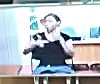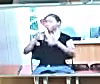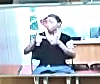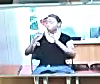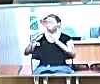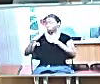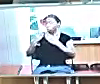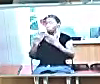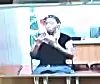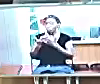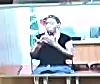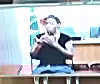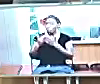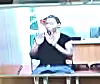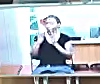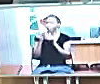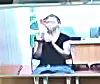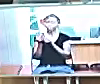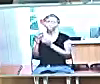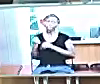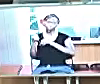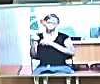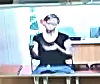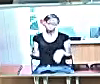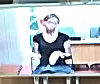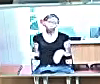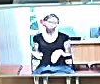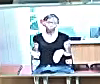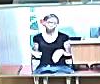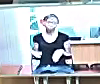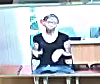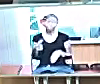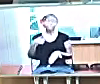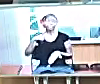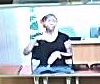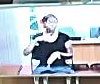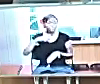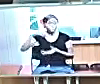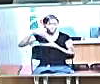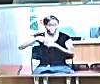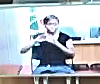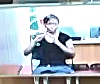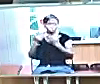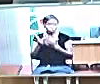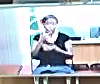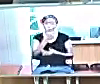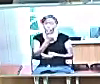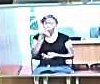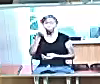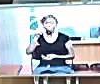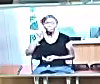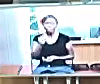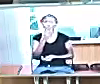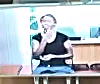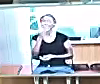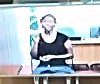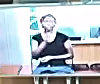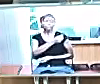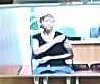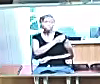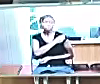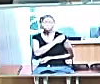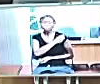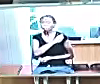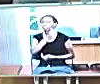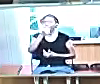famílias agrícolas hoje ter hoje nas escolas 2.300 alunos isso é muito